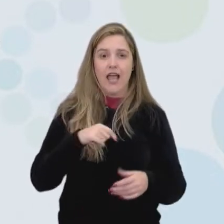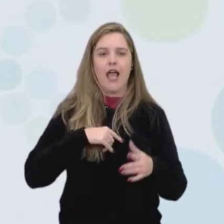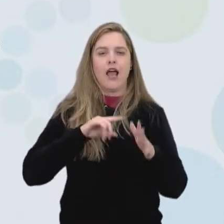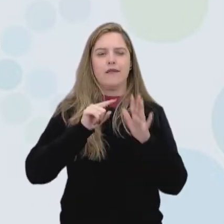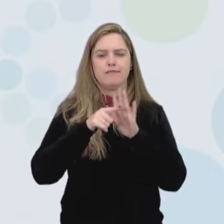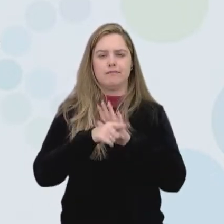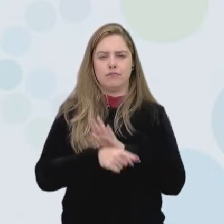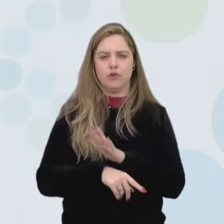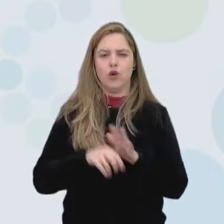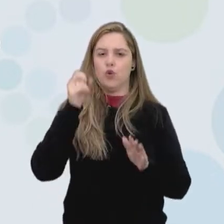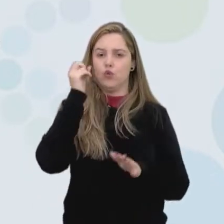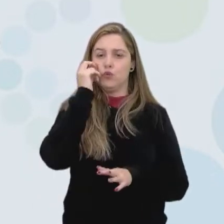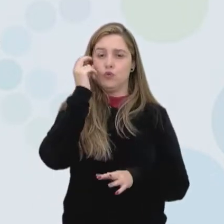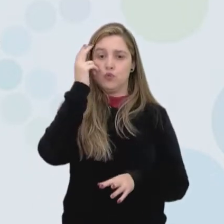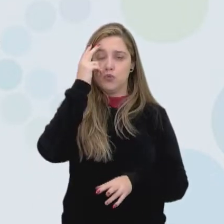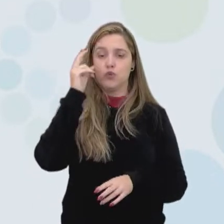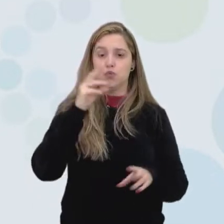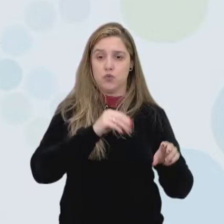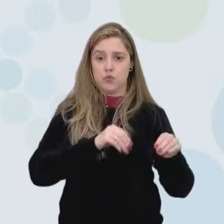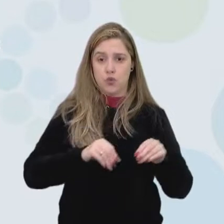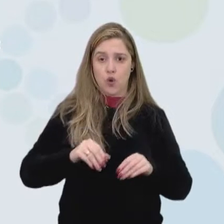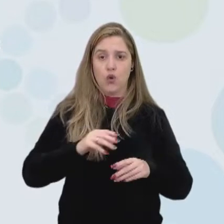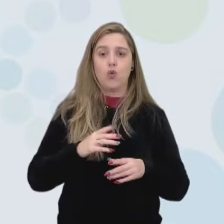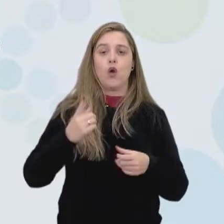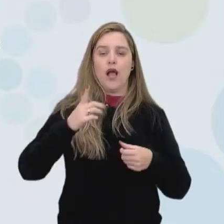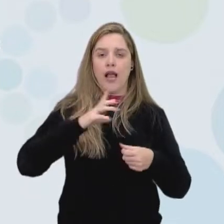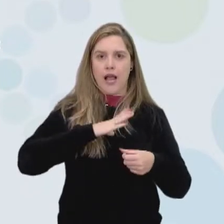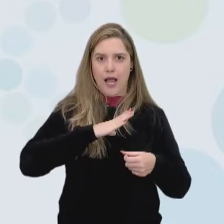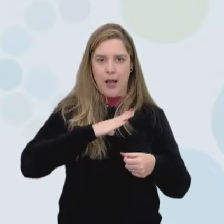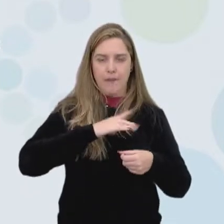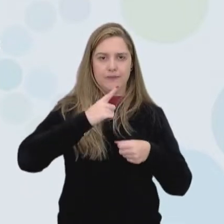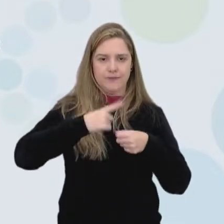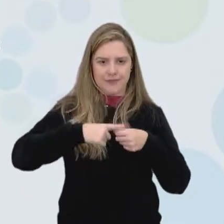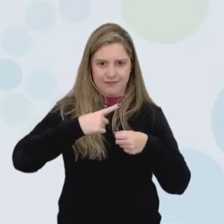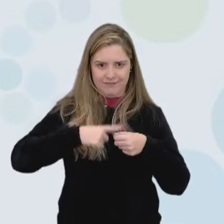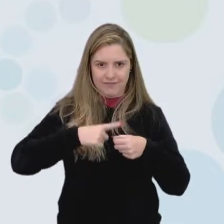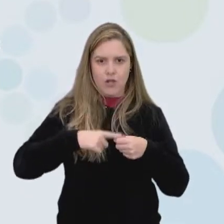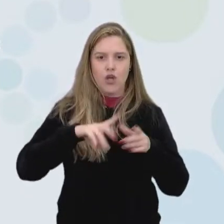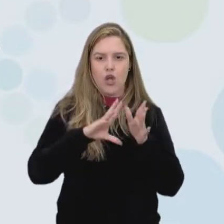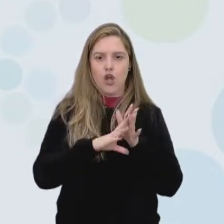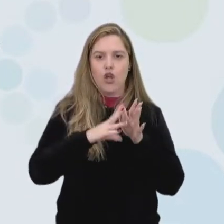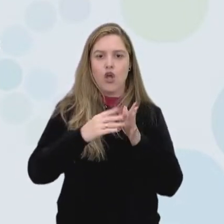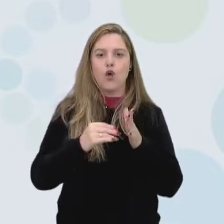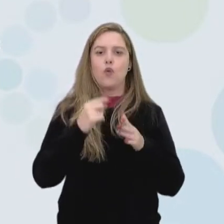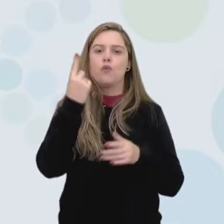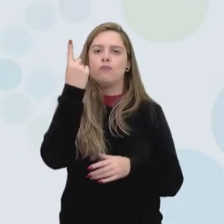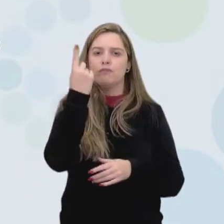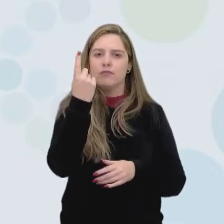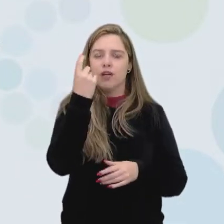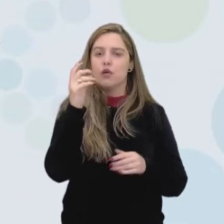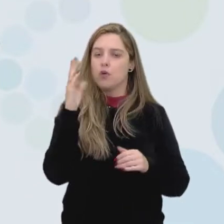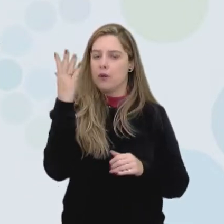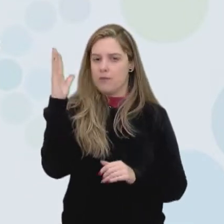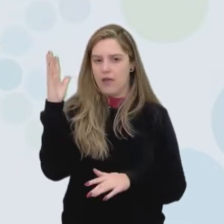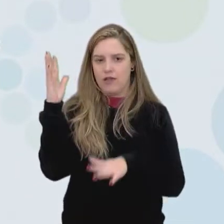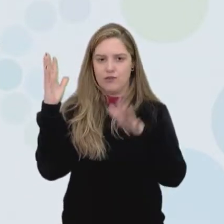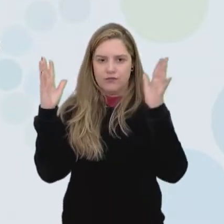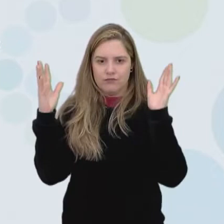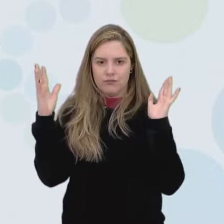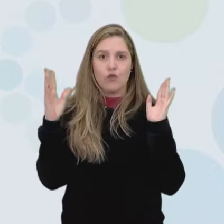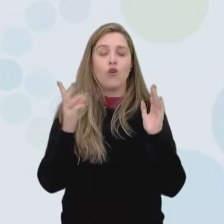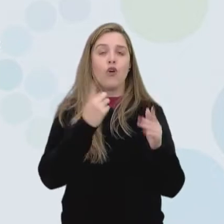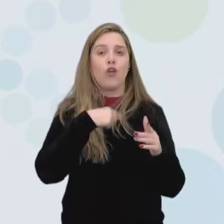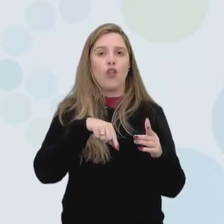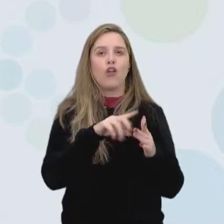a cultura do solo, do campo à cidade. A unidade curricular é o indivíduo e o ambiente. E o